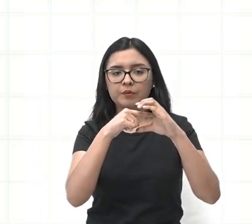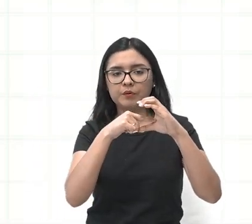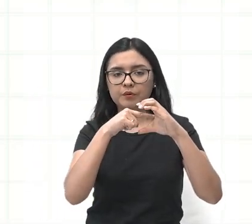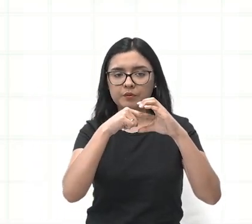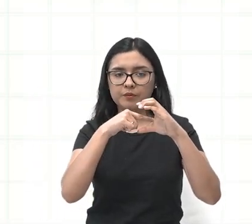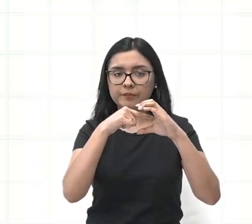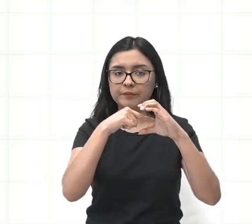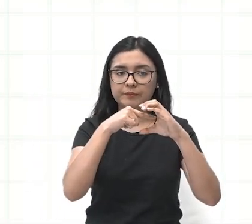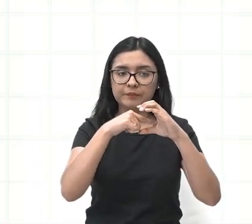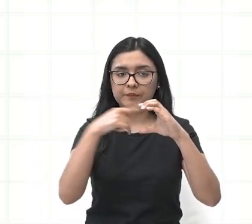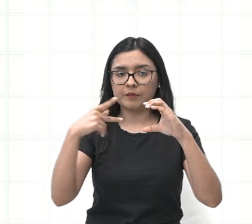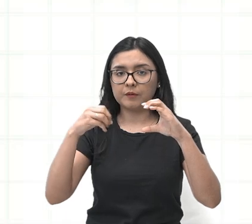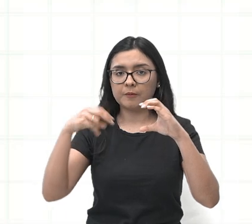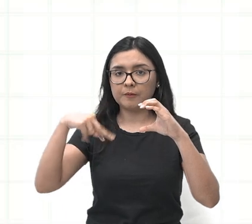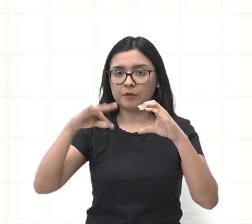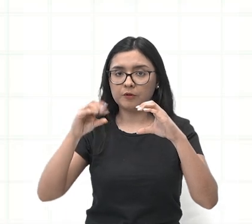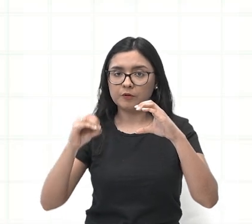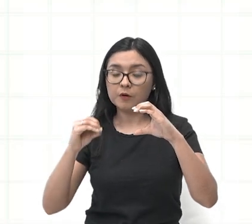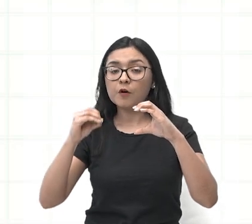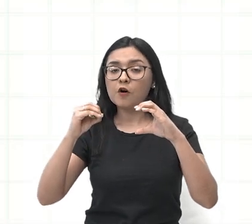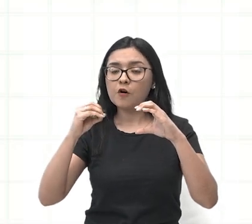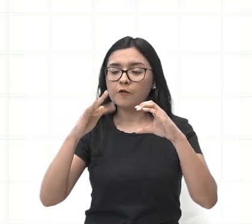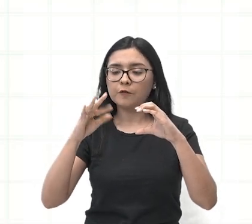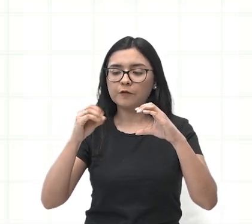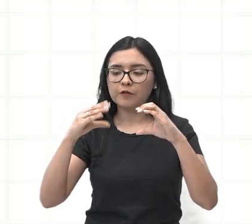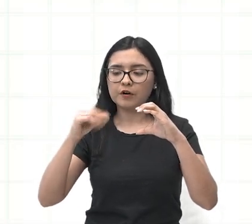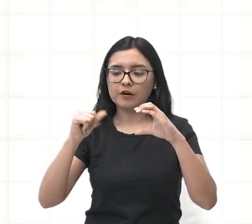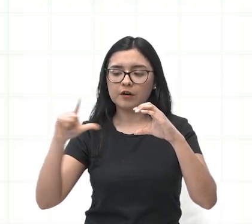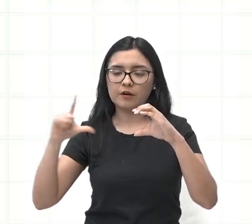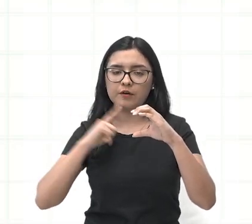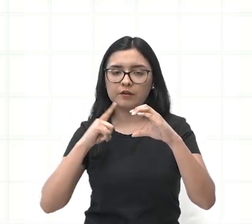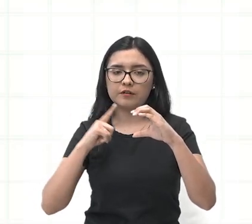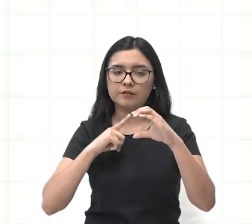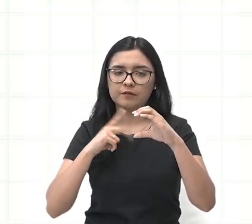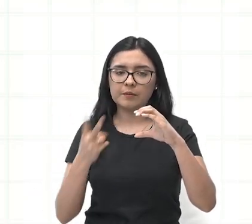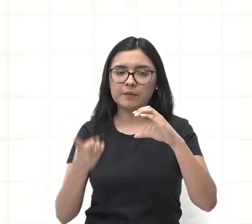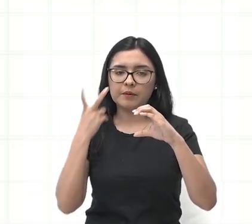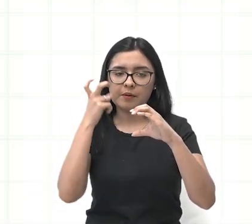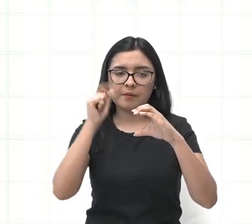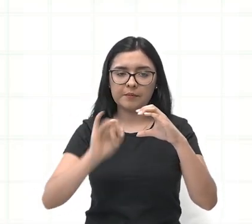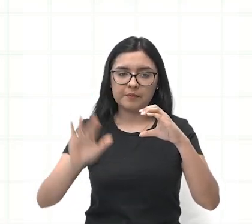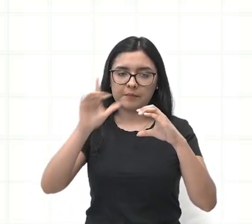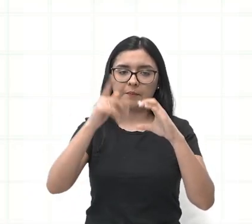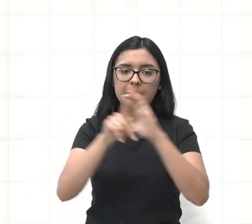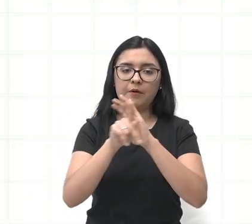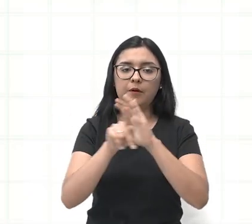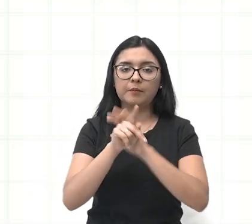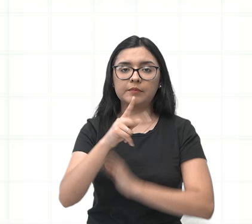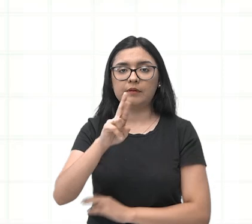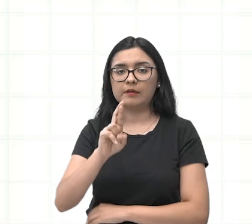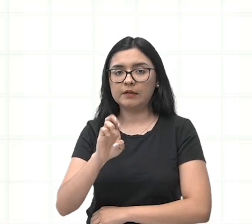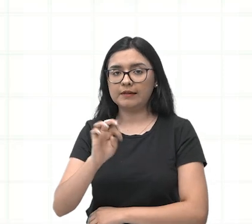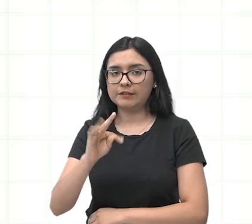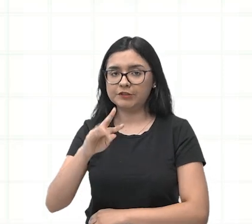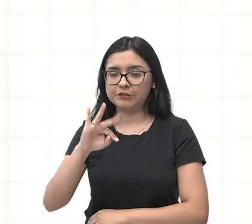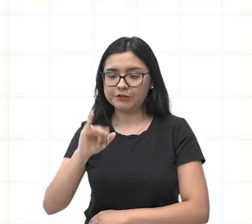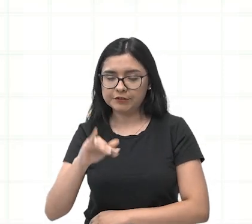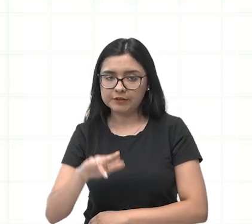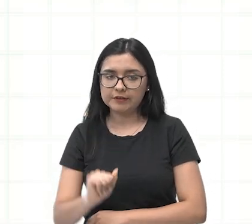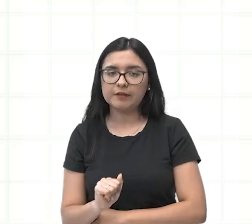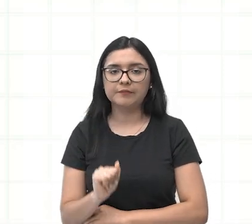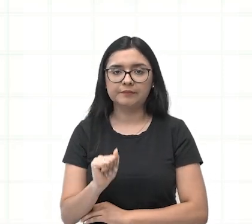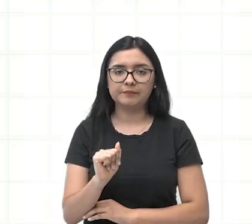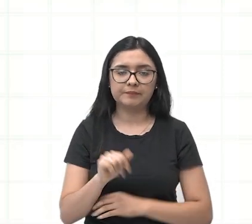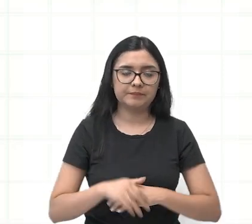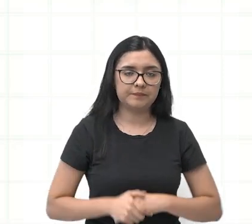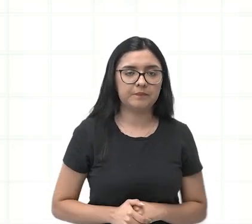específico, que é chamado de ponto focal, onde vai ser formada a imagem na retina, né? Lá vão ter os